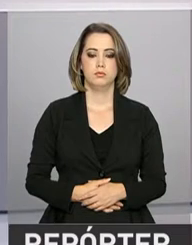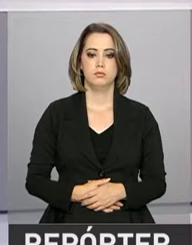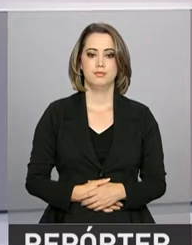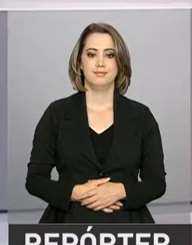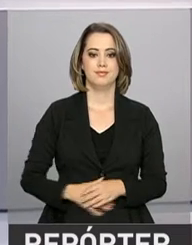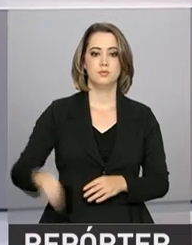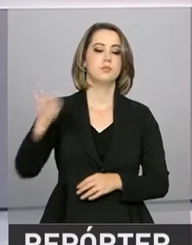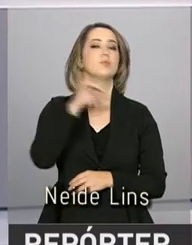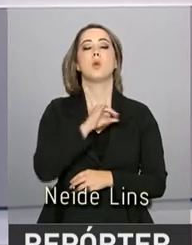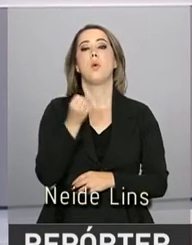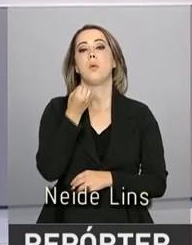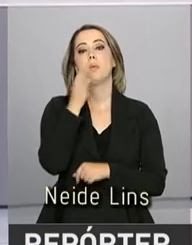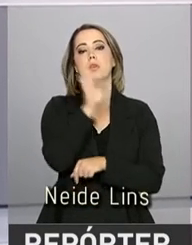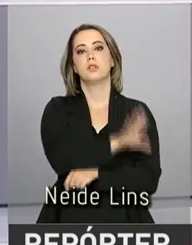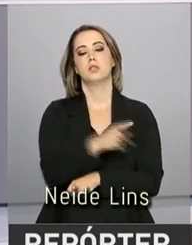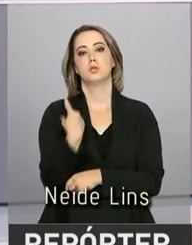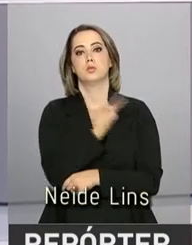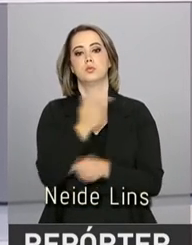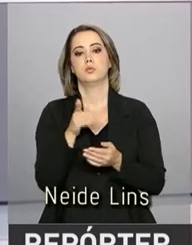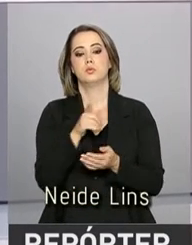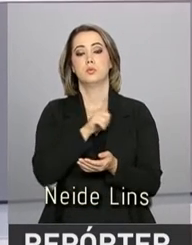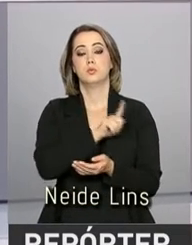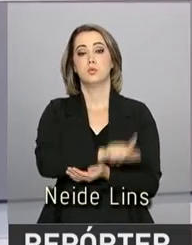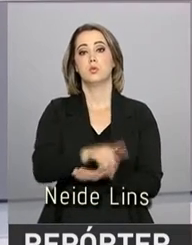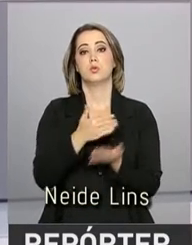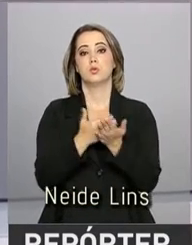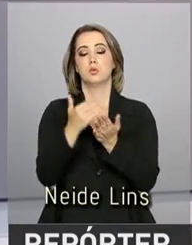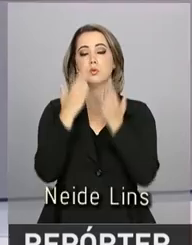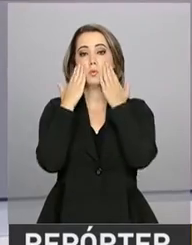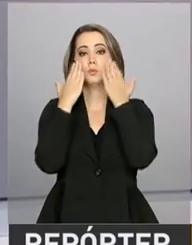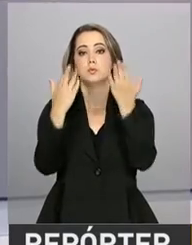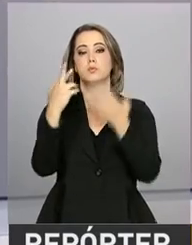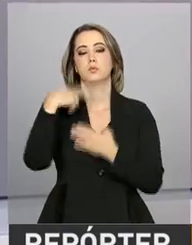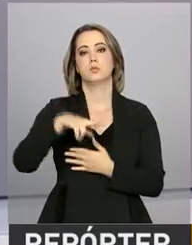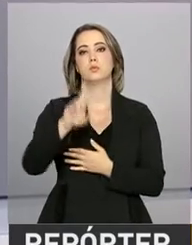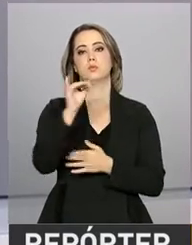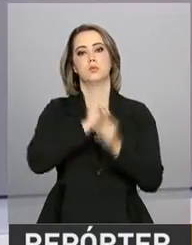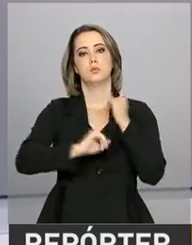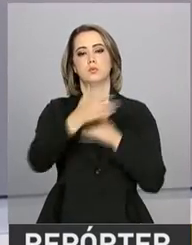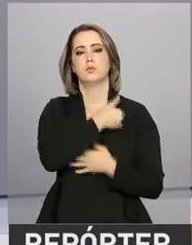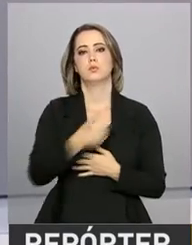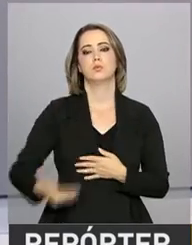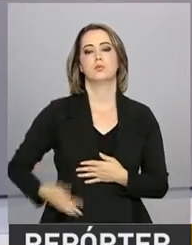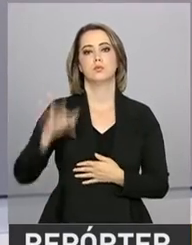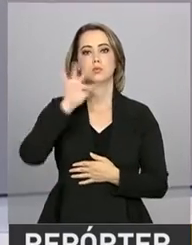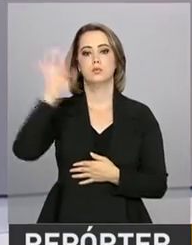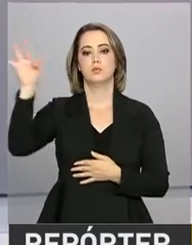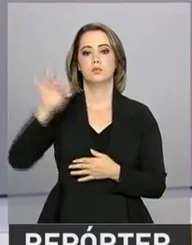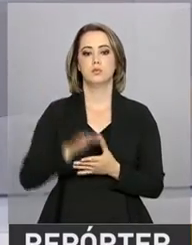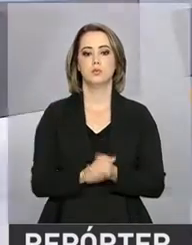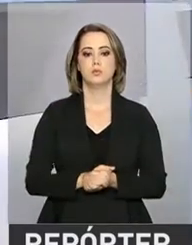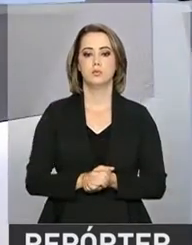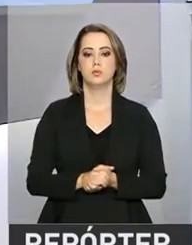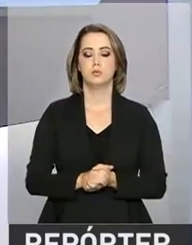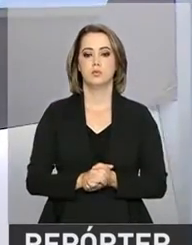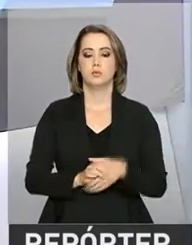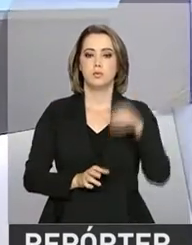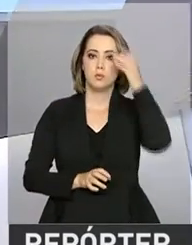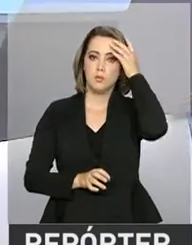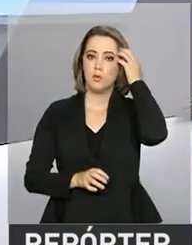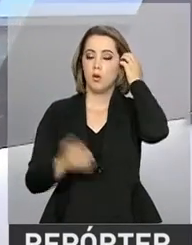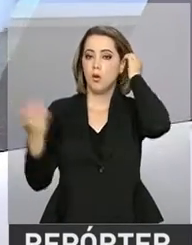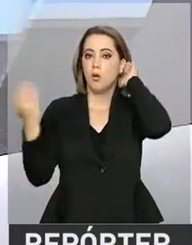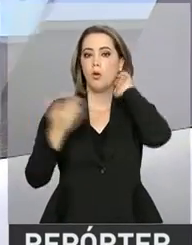olá boa tarde começa agora mais uma edição do repórter nbr e as notícias do governo federal foi lançado